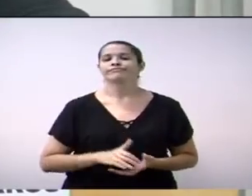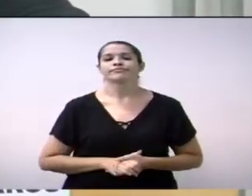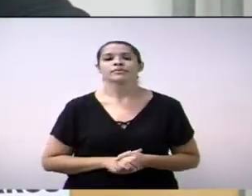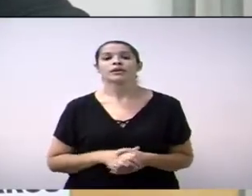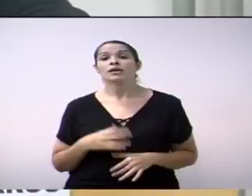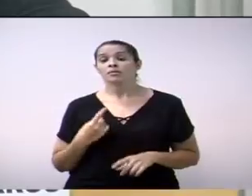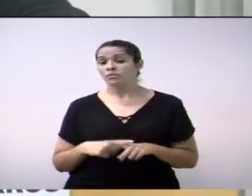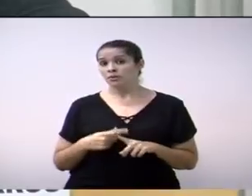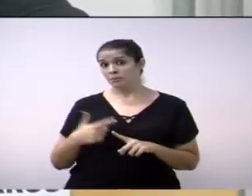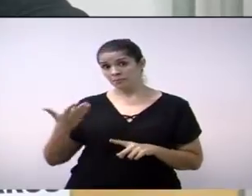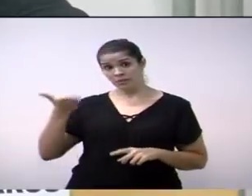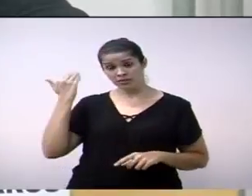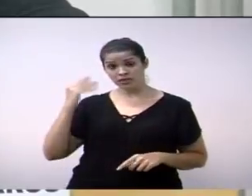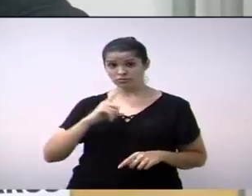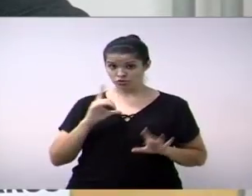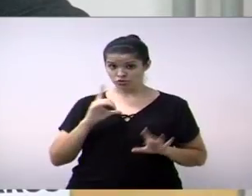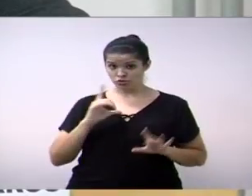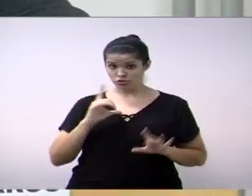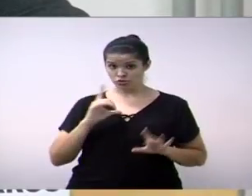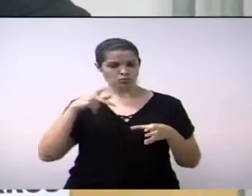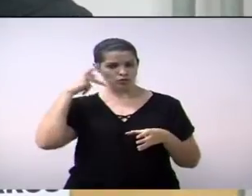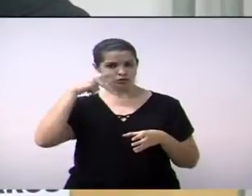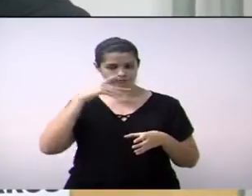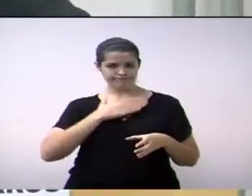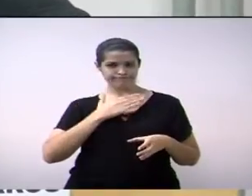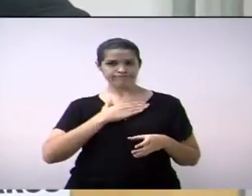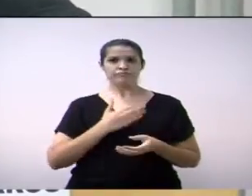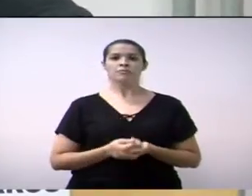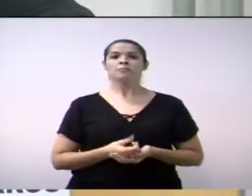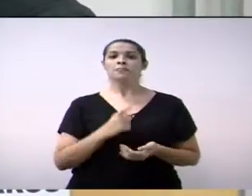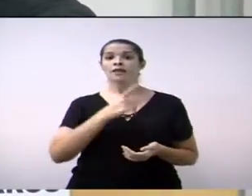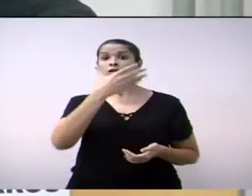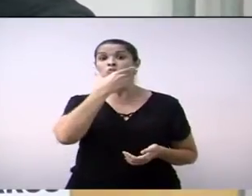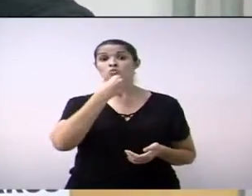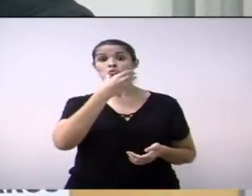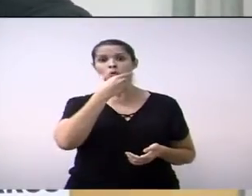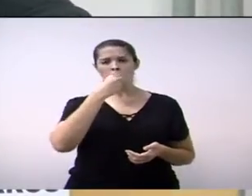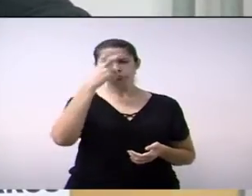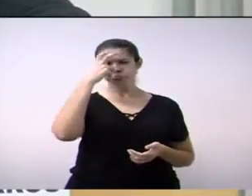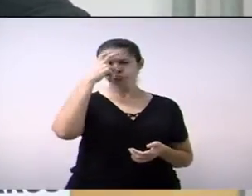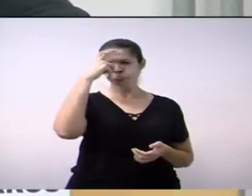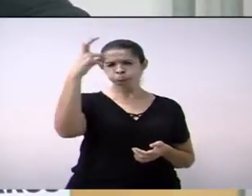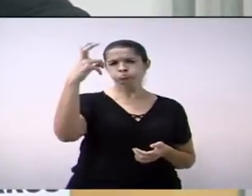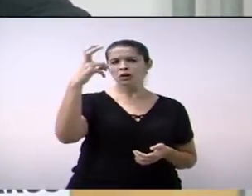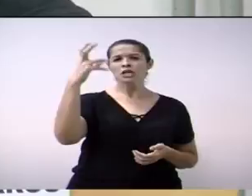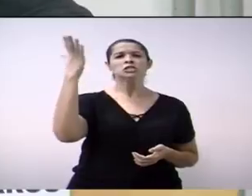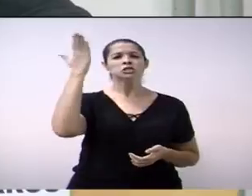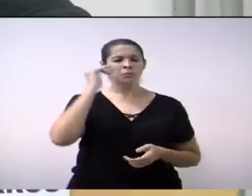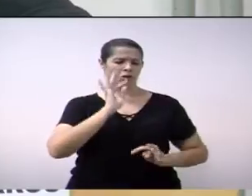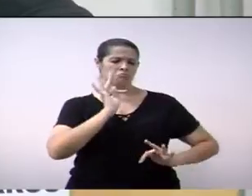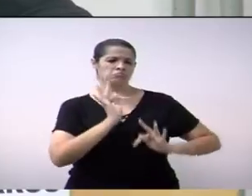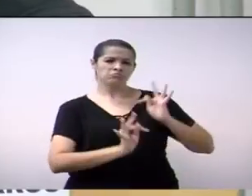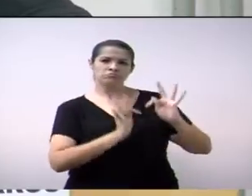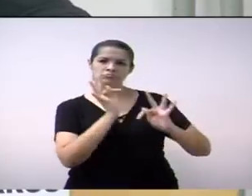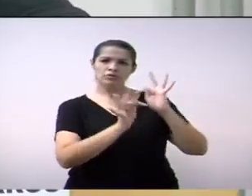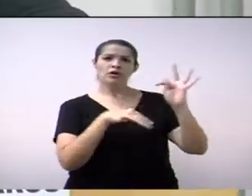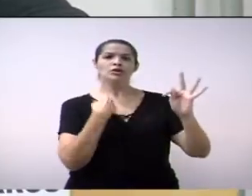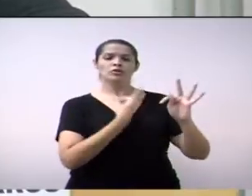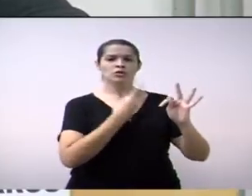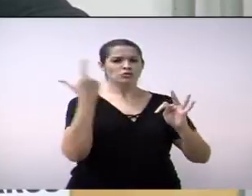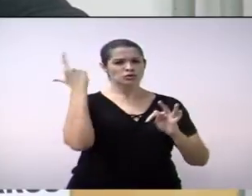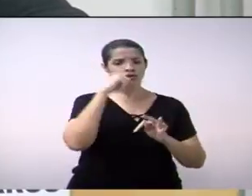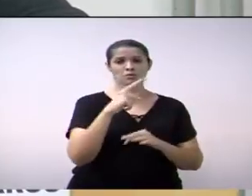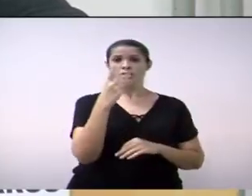ministro, que era o Aldo Rebelo, em Ciência e Tecnologia. Nós conseguimos, para a cidade de Paulínia, 3